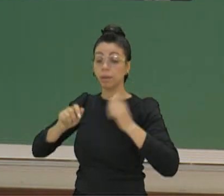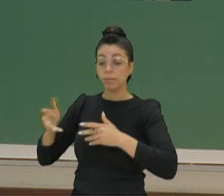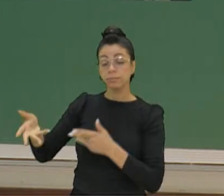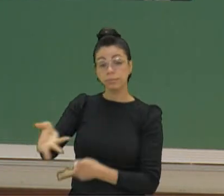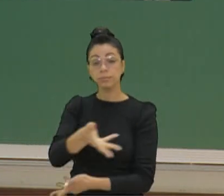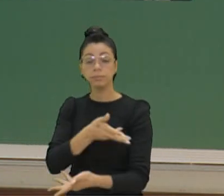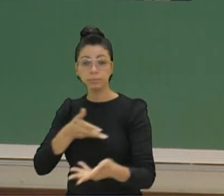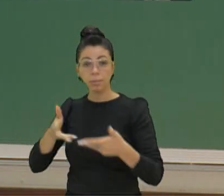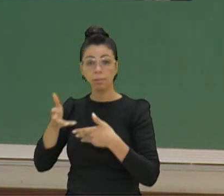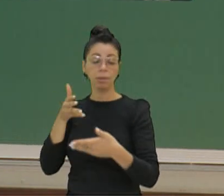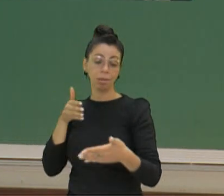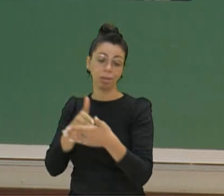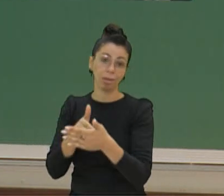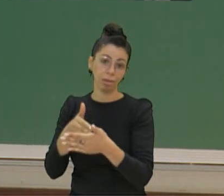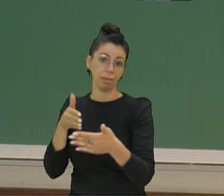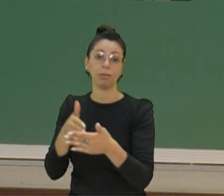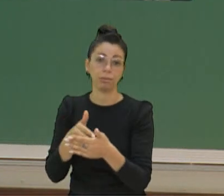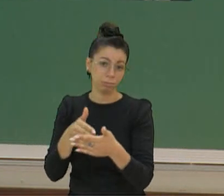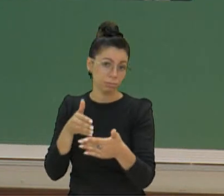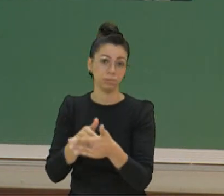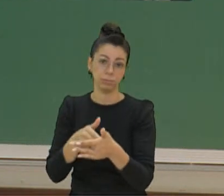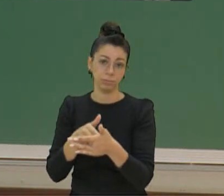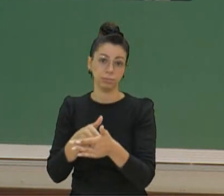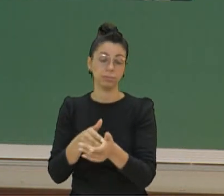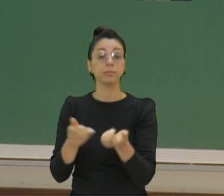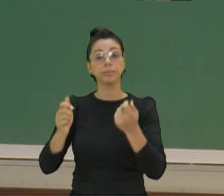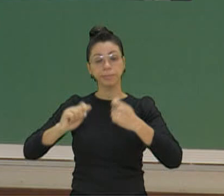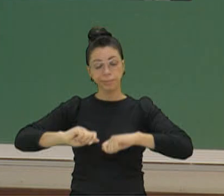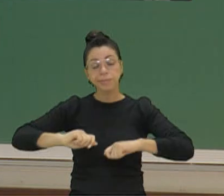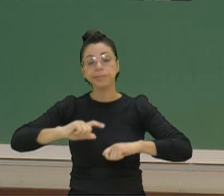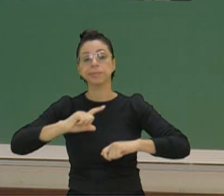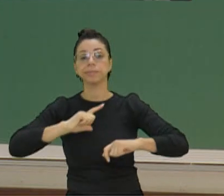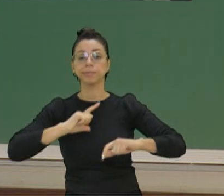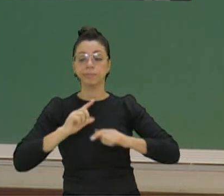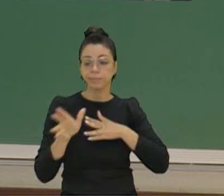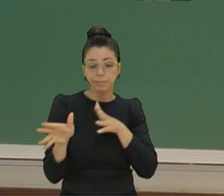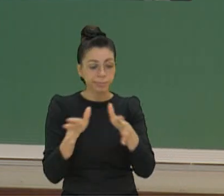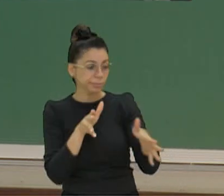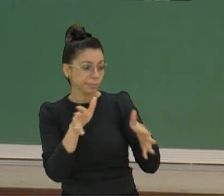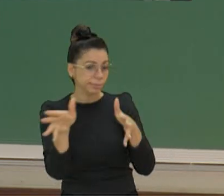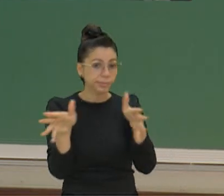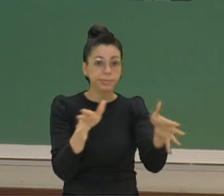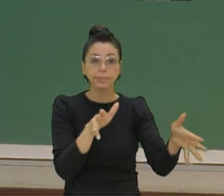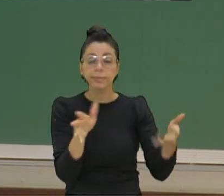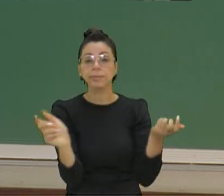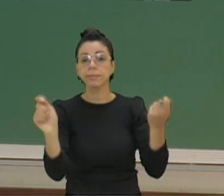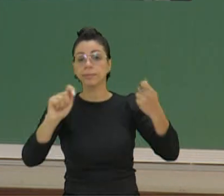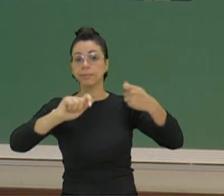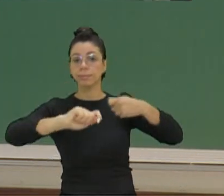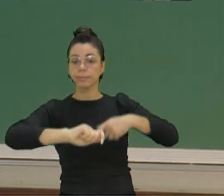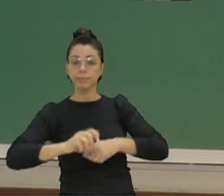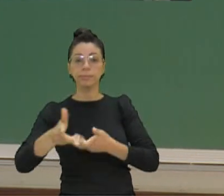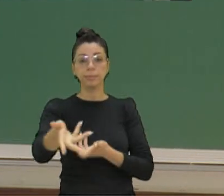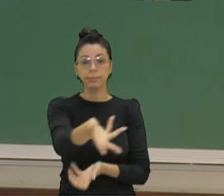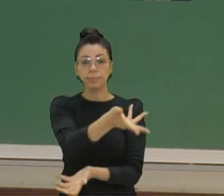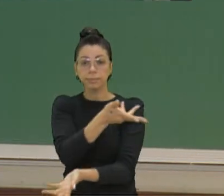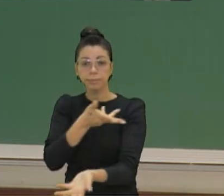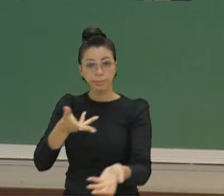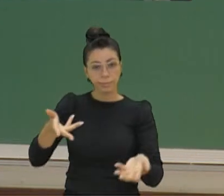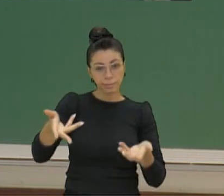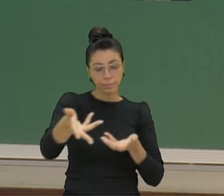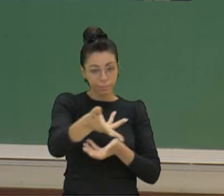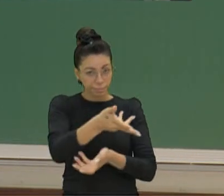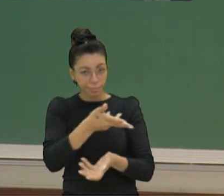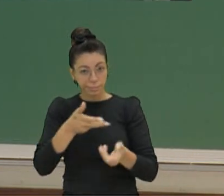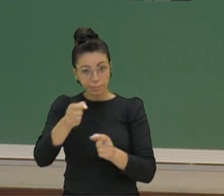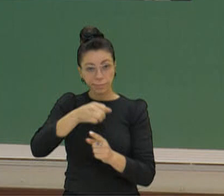uma limitação física. Existem meios, recursos que possibilitam esta interação